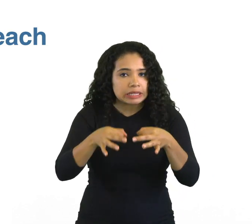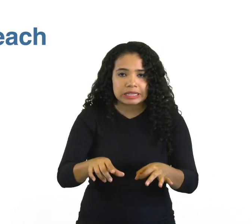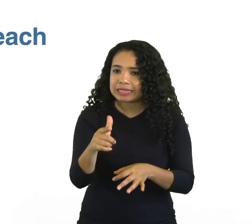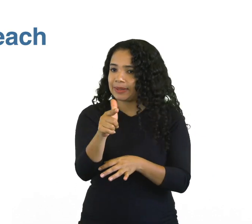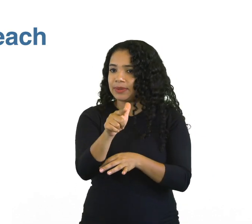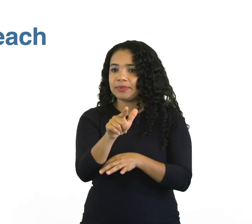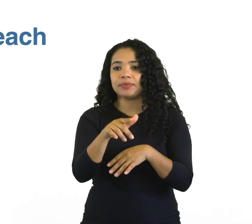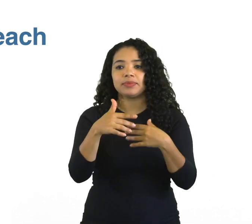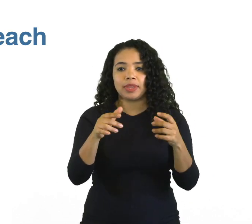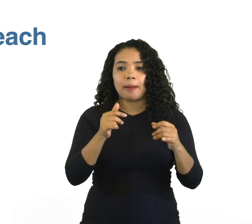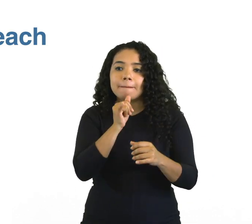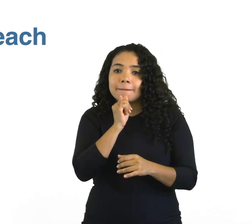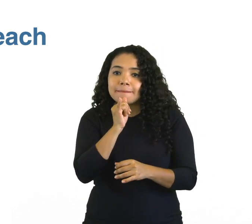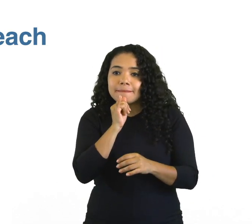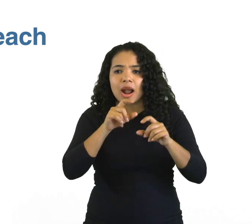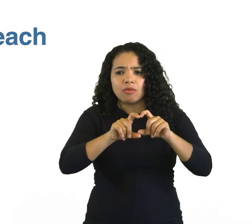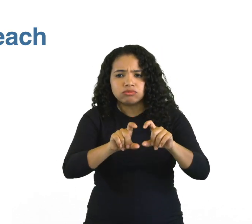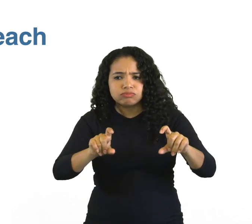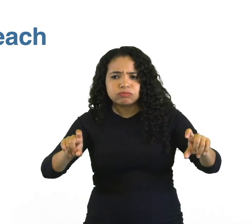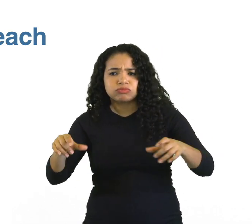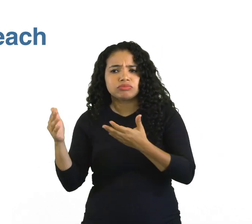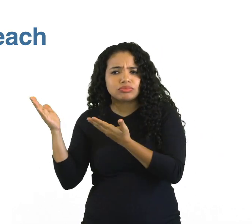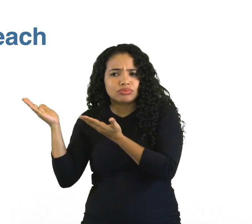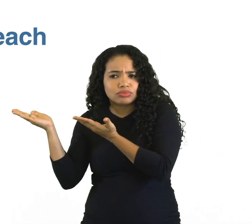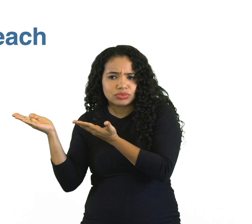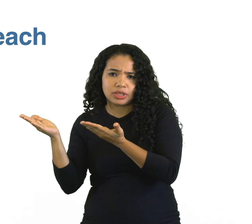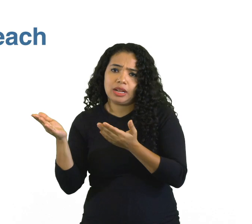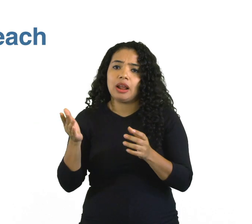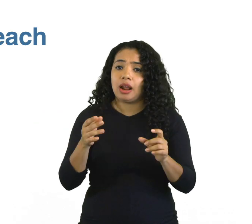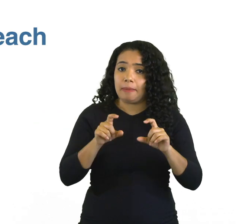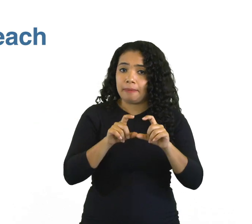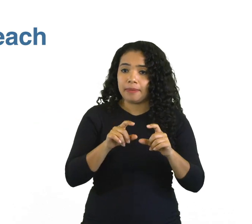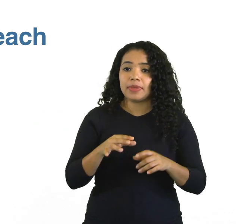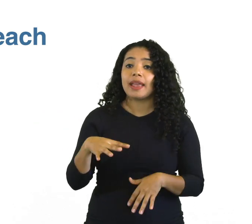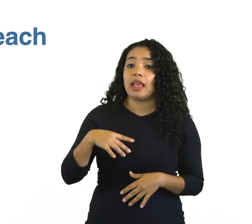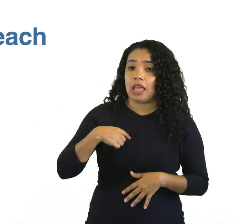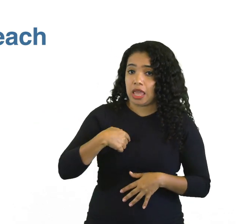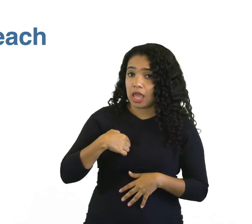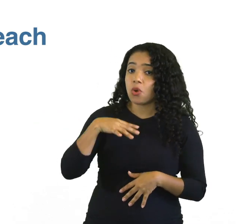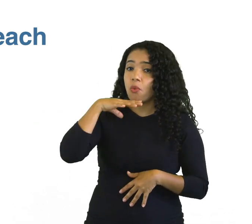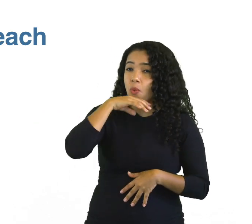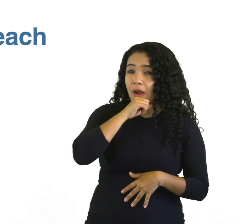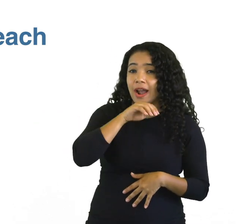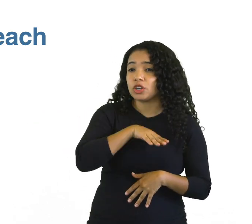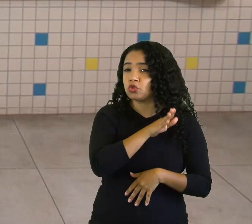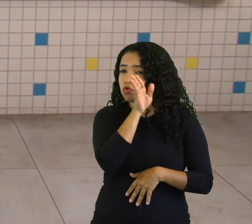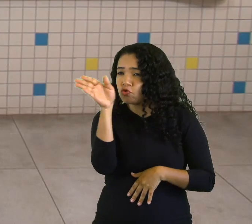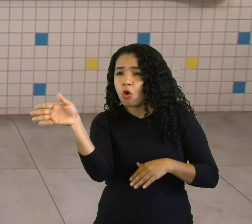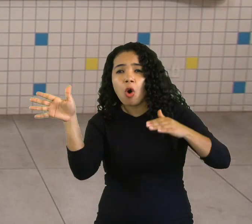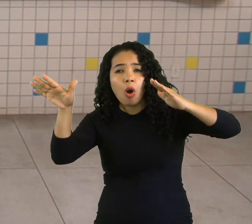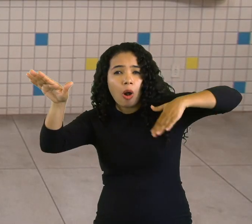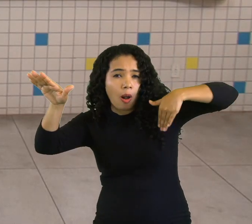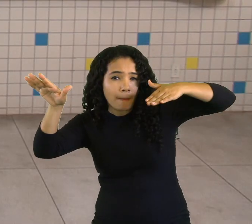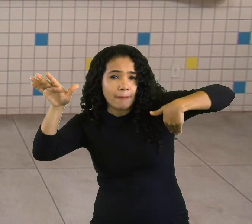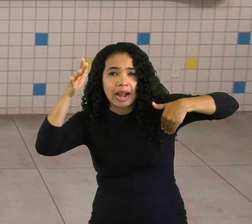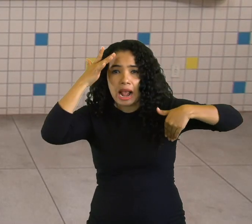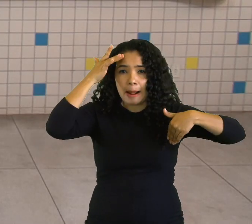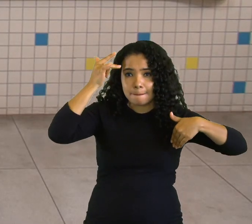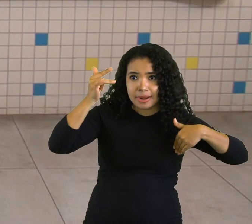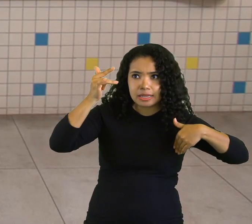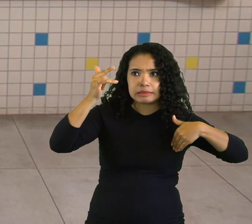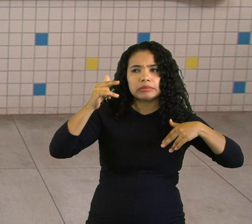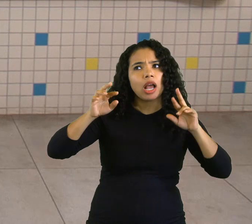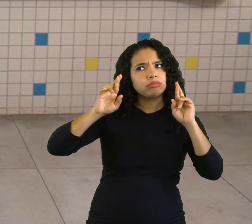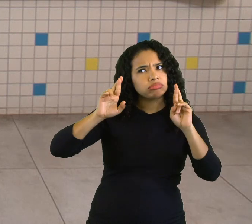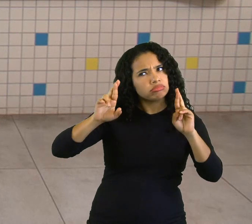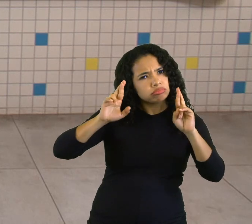to the beach tomorrow. I think. Eu acho que eu irei à praia amanhã. Então, você imagina, você espera, mas você não